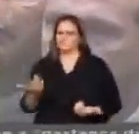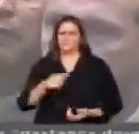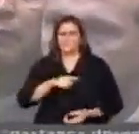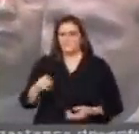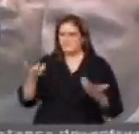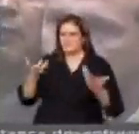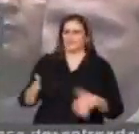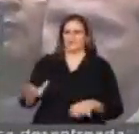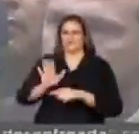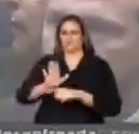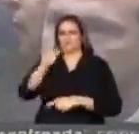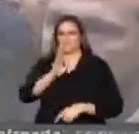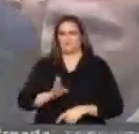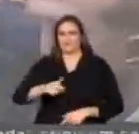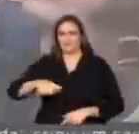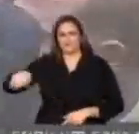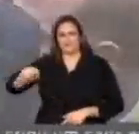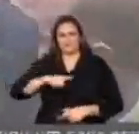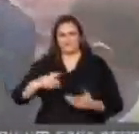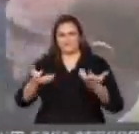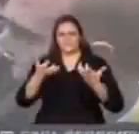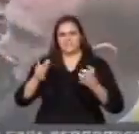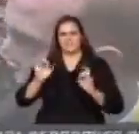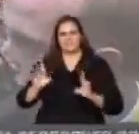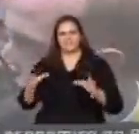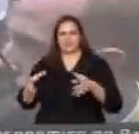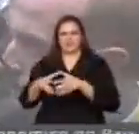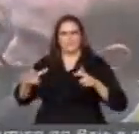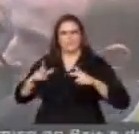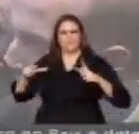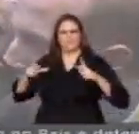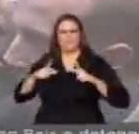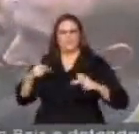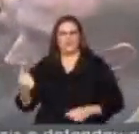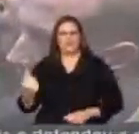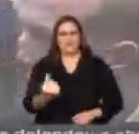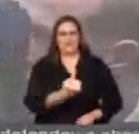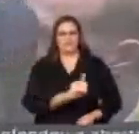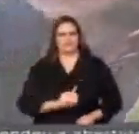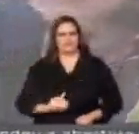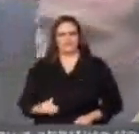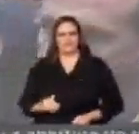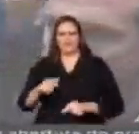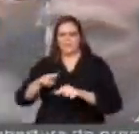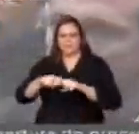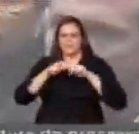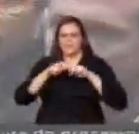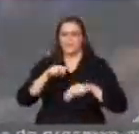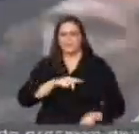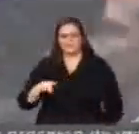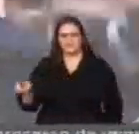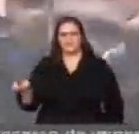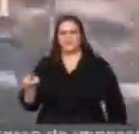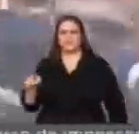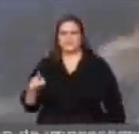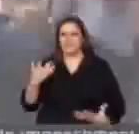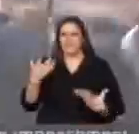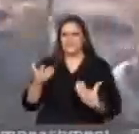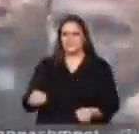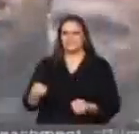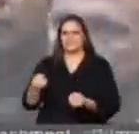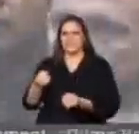Brasil. Vocês querem solução para as situações particulares de cada um de vocês. É por isso que vocês se